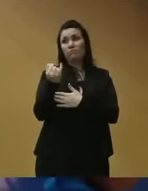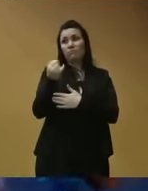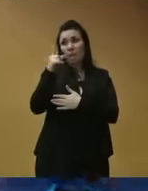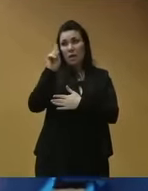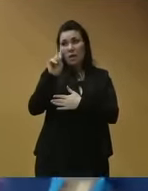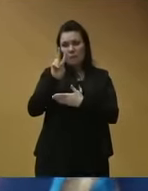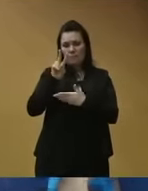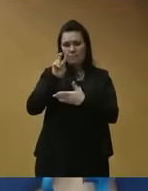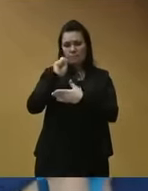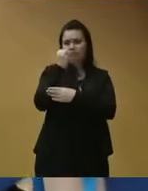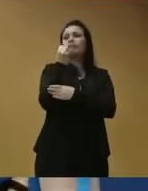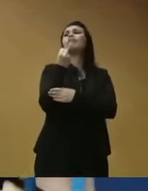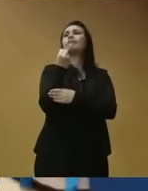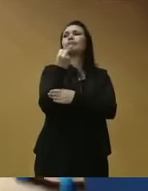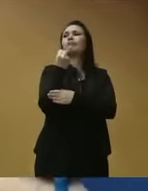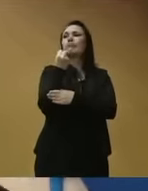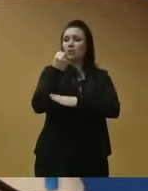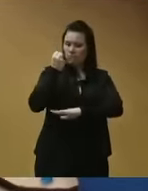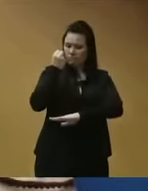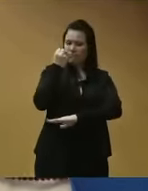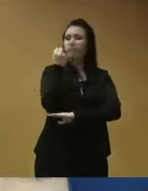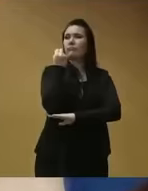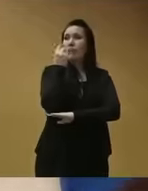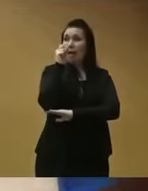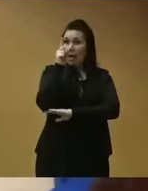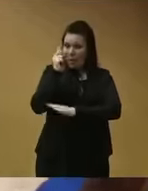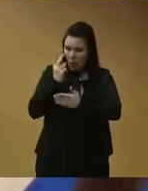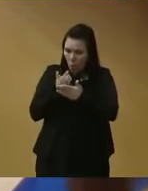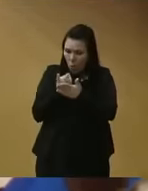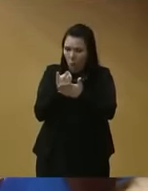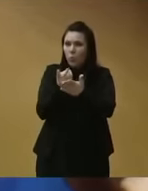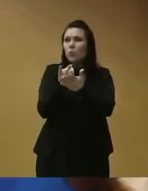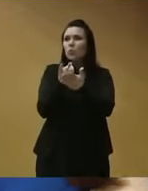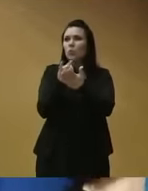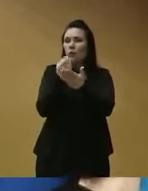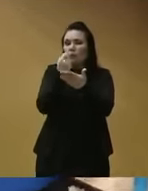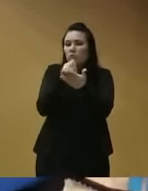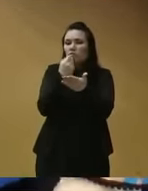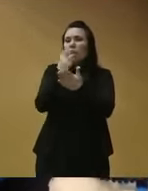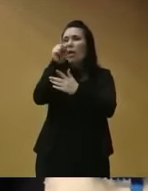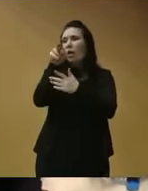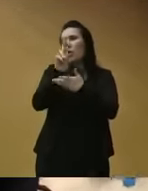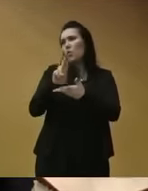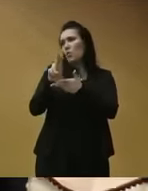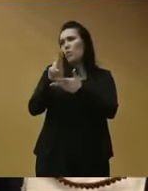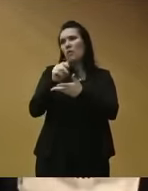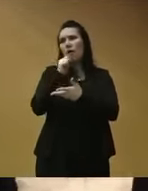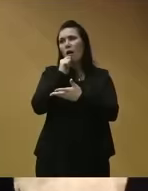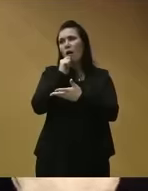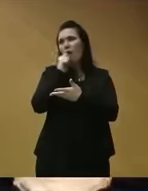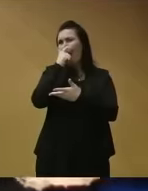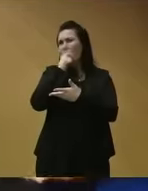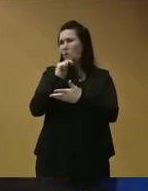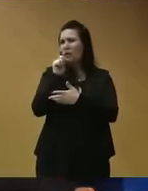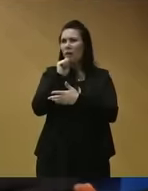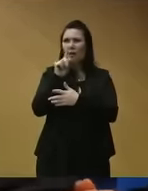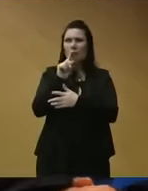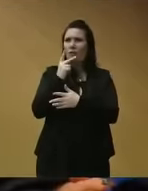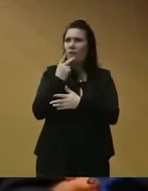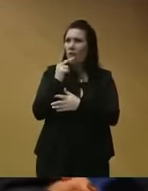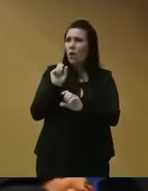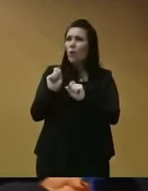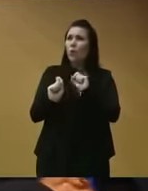resistência pela sobrevivência da nossa universidade nesse período. E não foi mencionado, eu acho que de propósito, a gente tenta